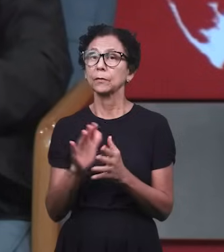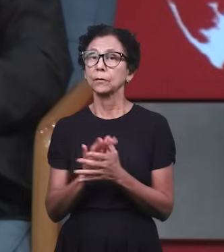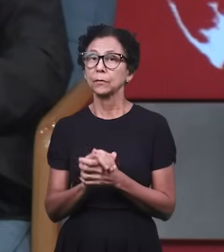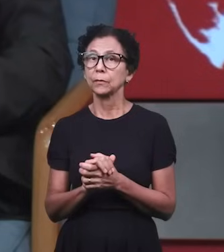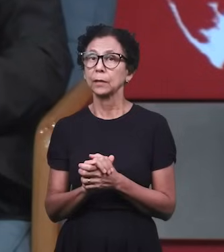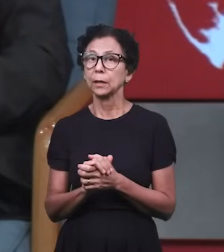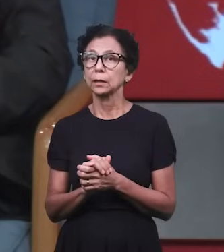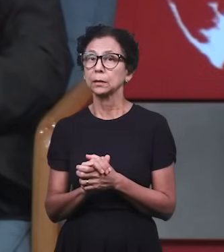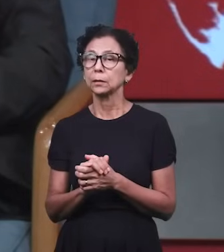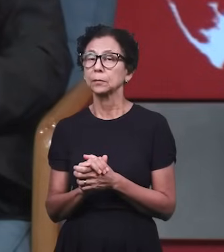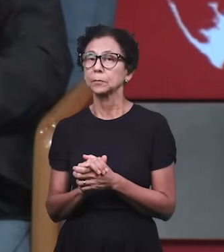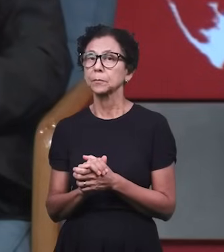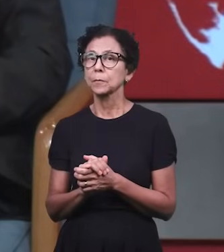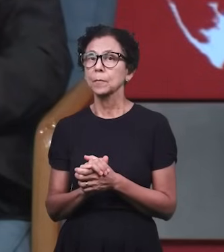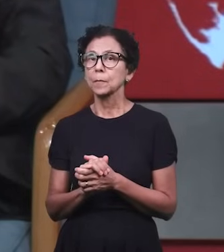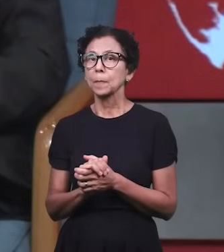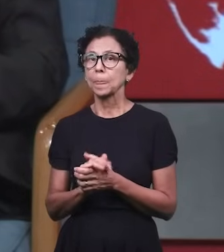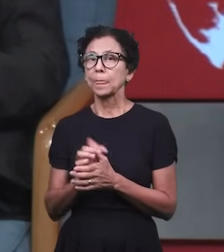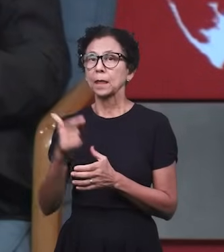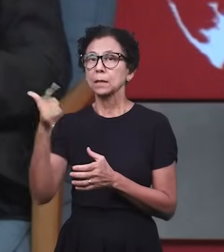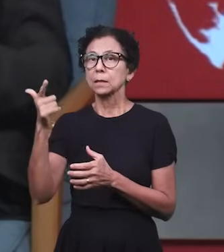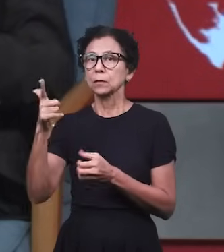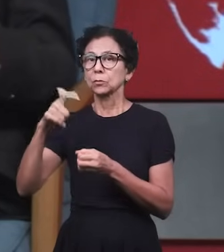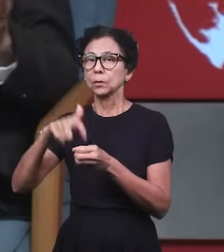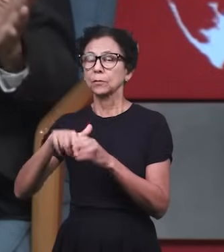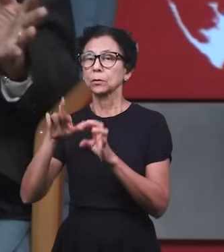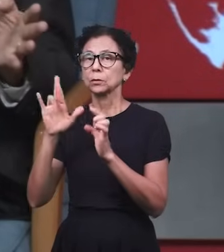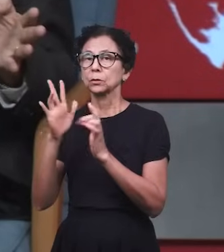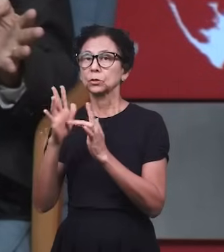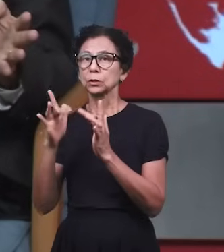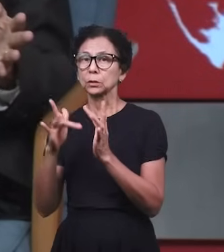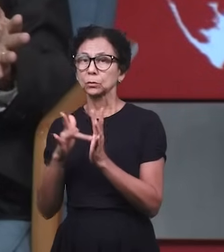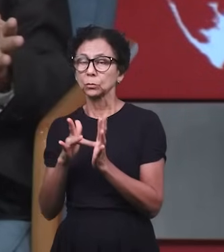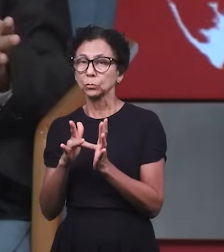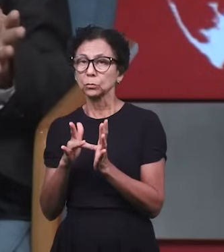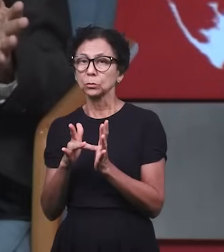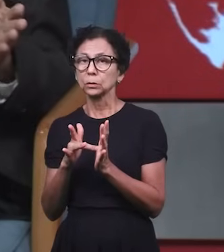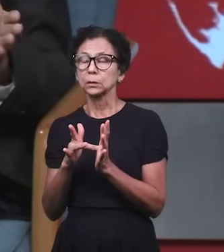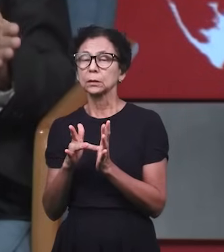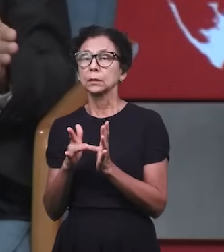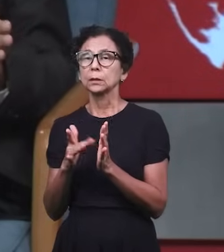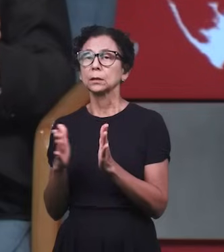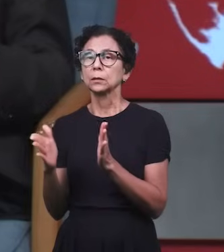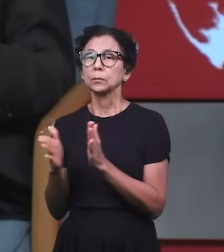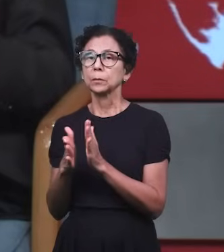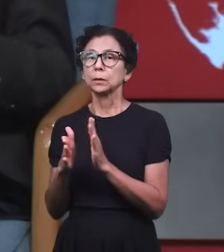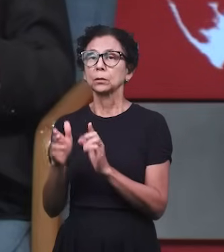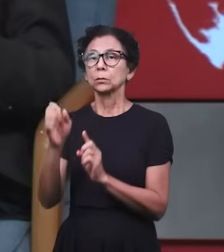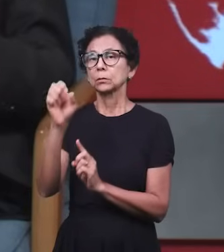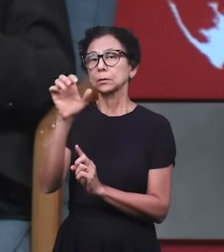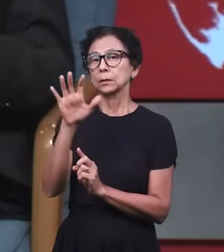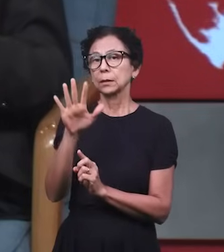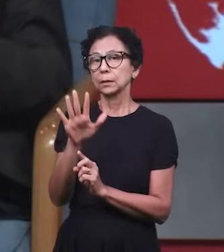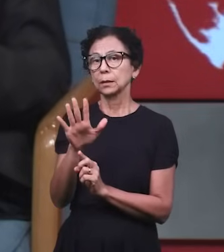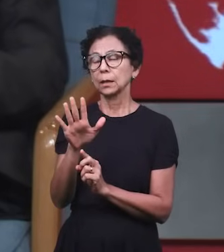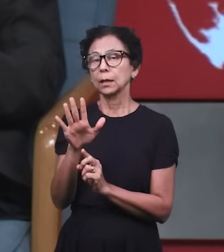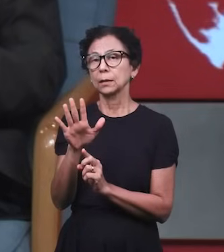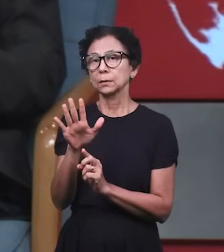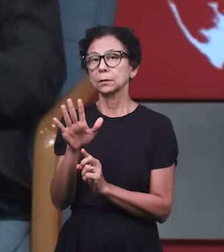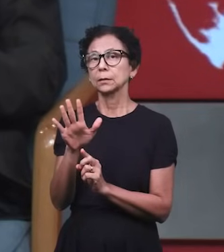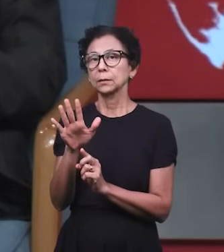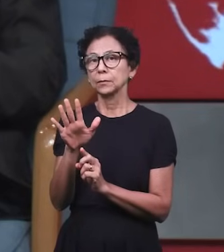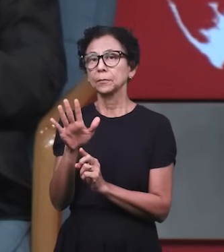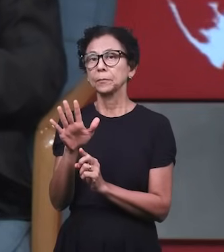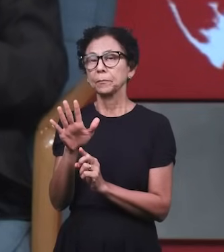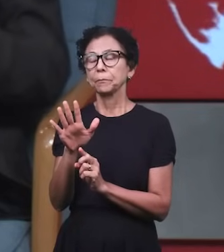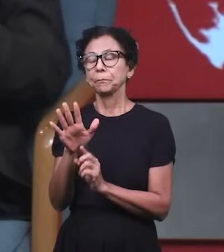ao encerramento do período da graça. Então ele mostra o Pentecostes como o início do período da graça